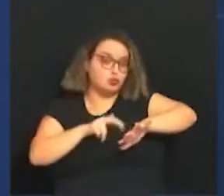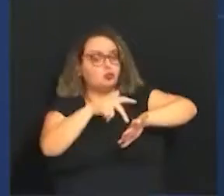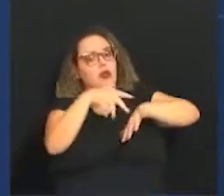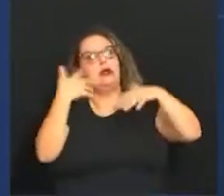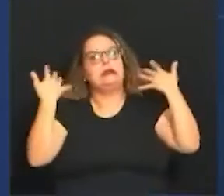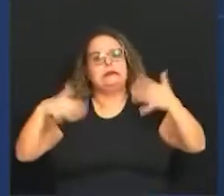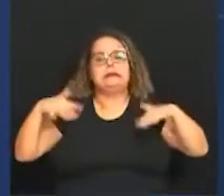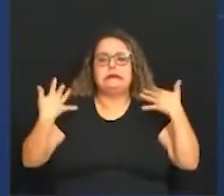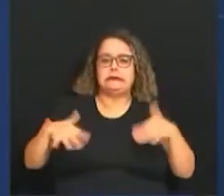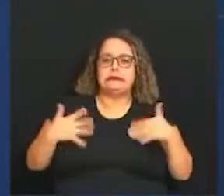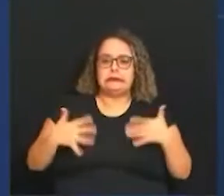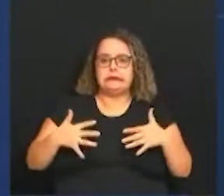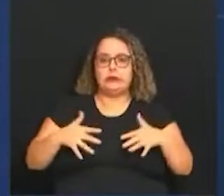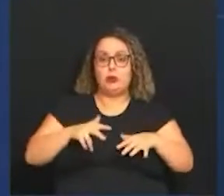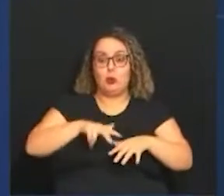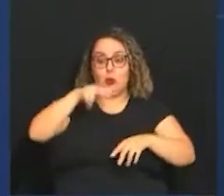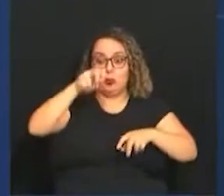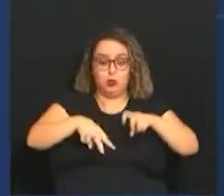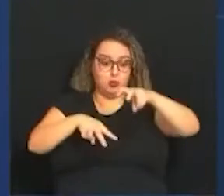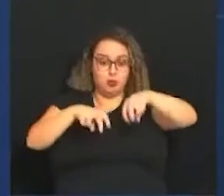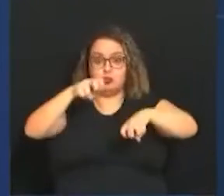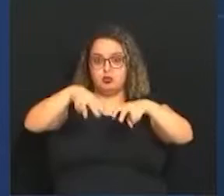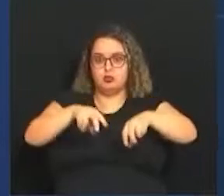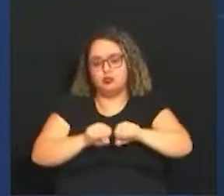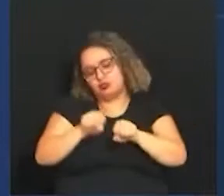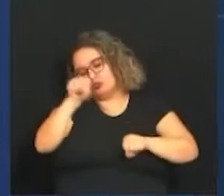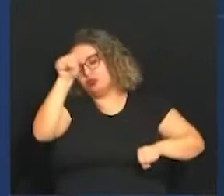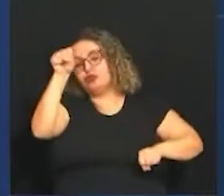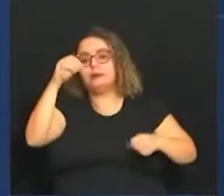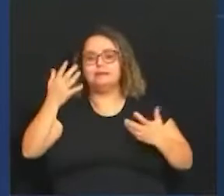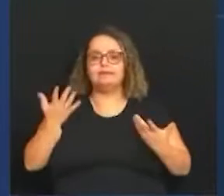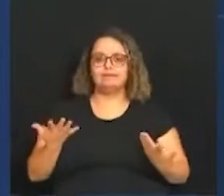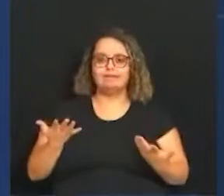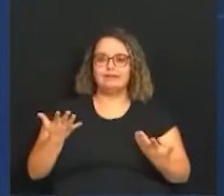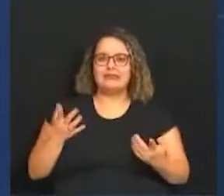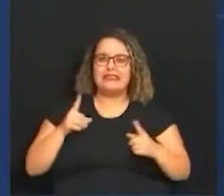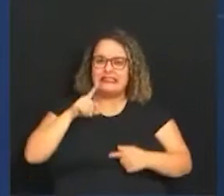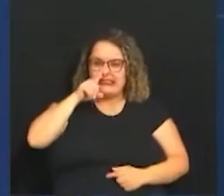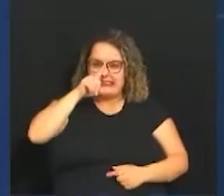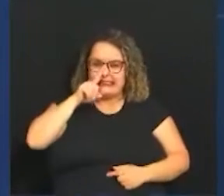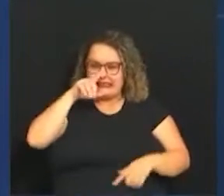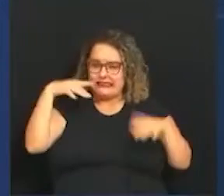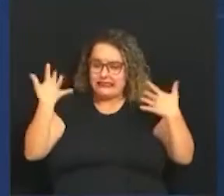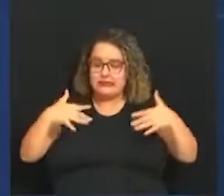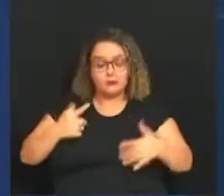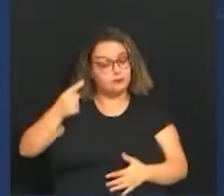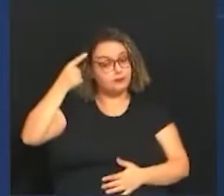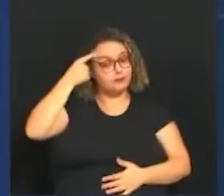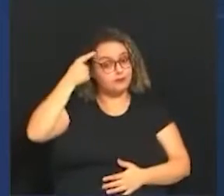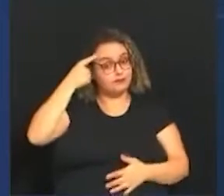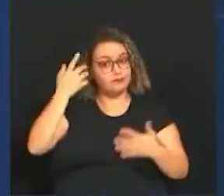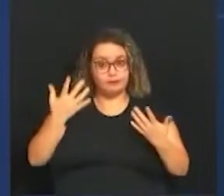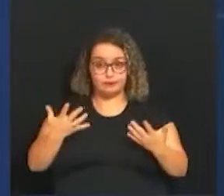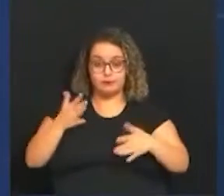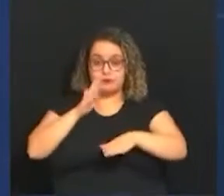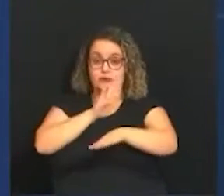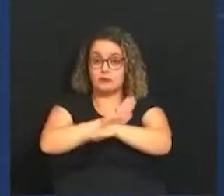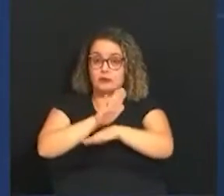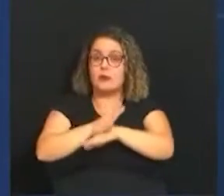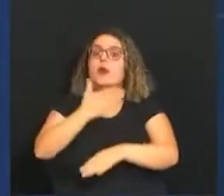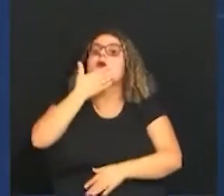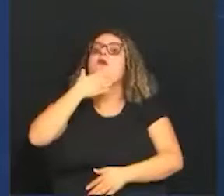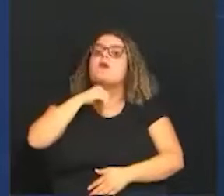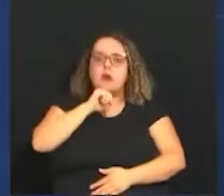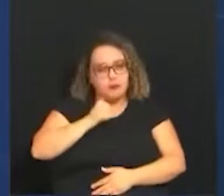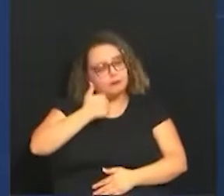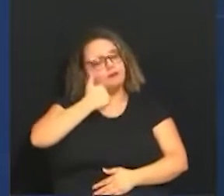e pulam como se fossem super-heróis. Um perigo e tanto, né? Pensando nisso e para ajudar os papais e